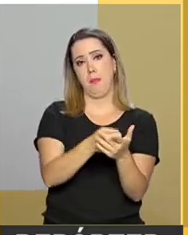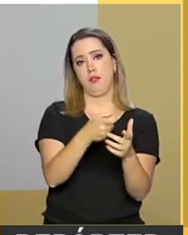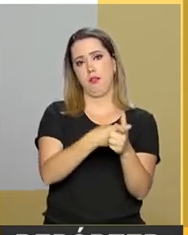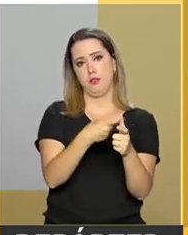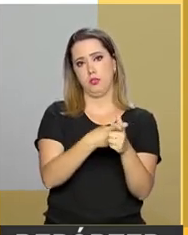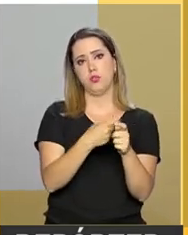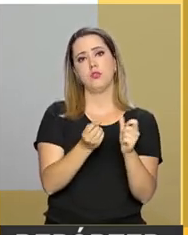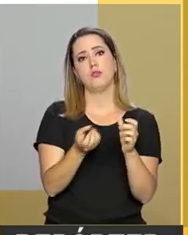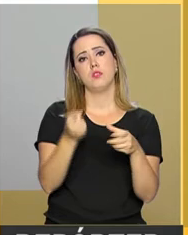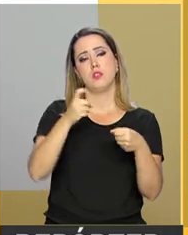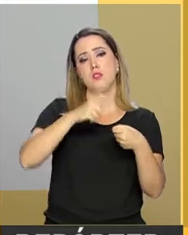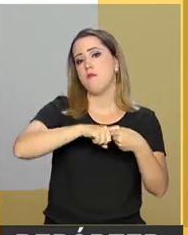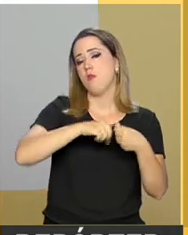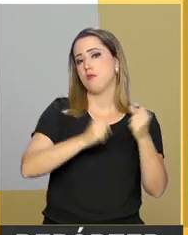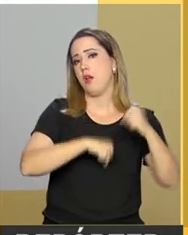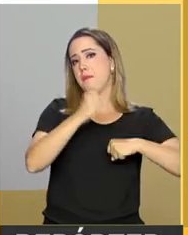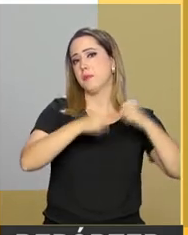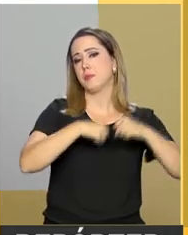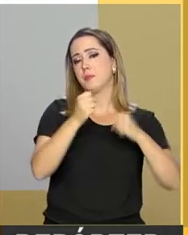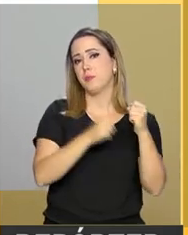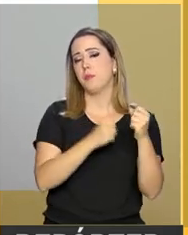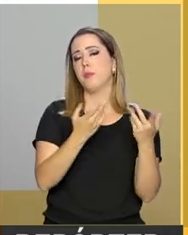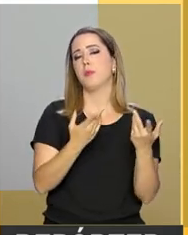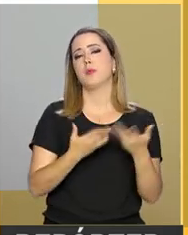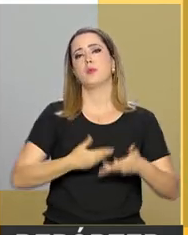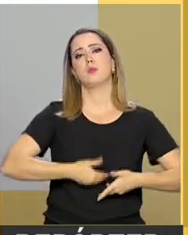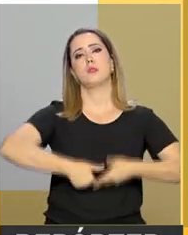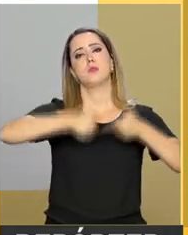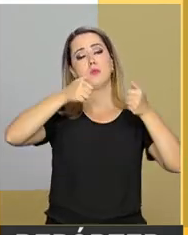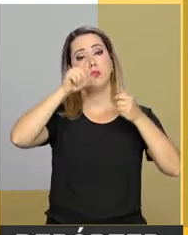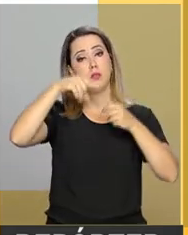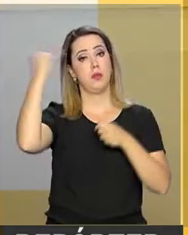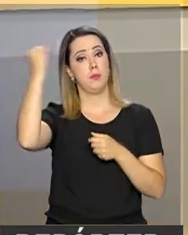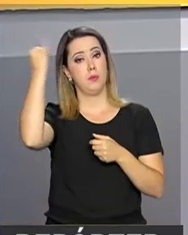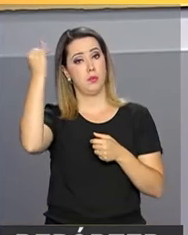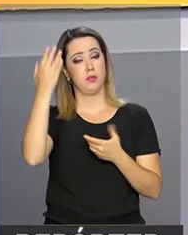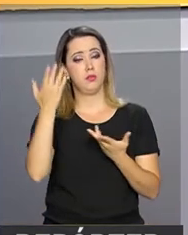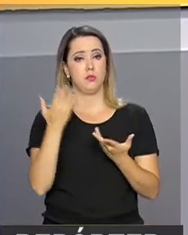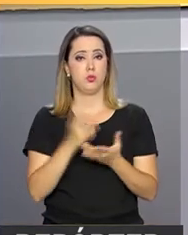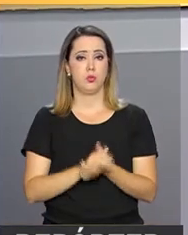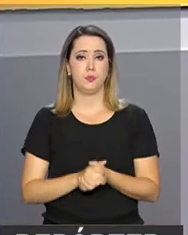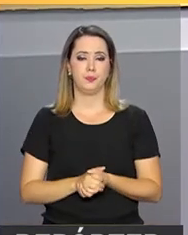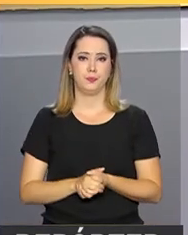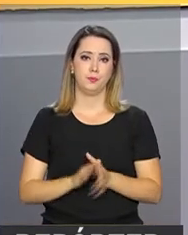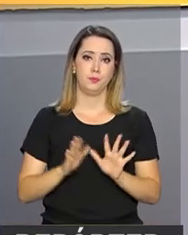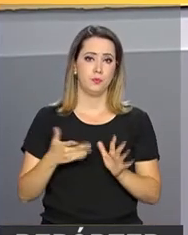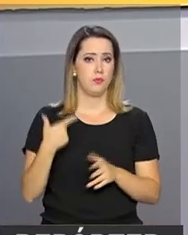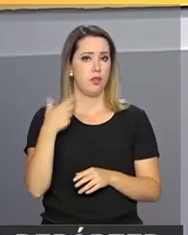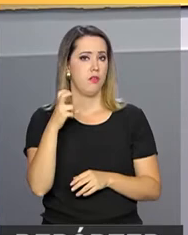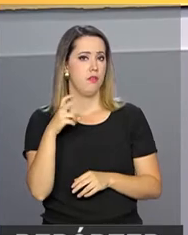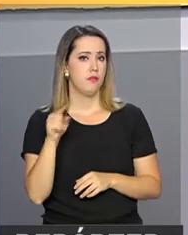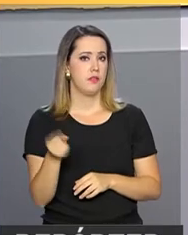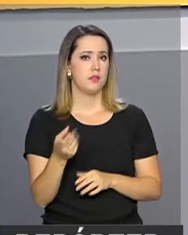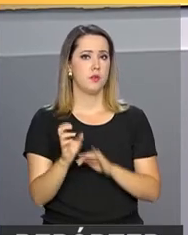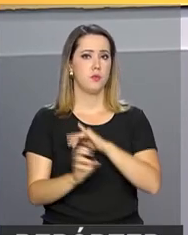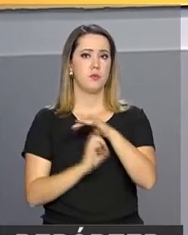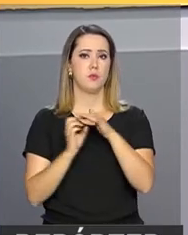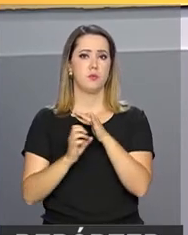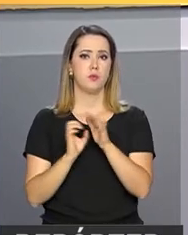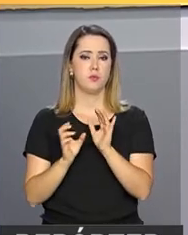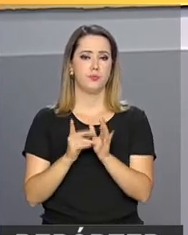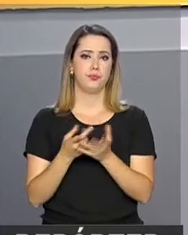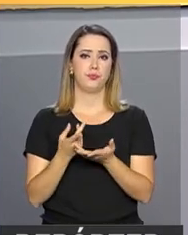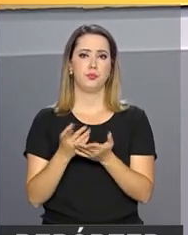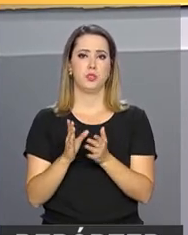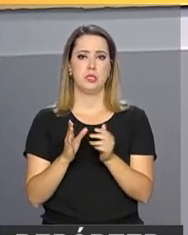bem, que é fundamental para a recuperação do país. Cerca de 25 mil empresas que